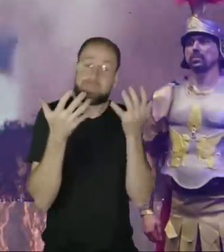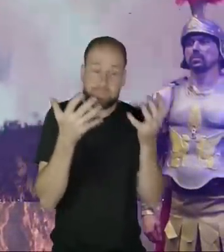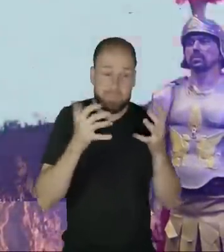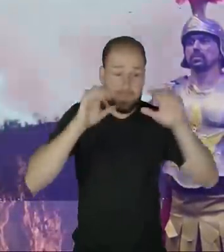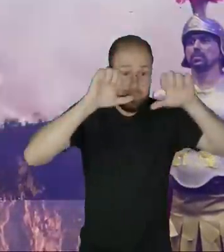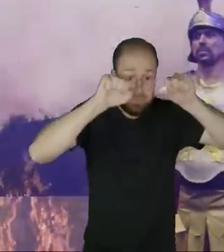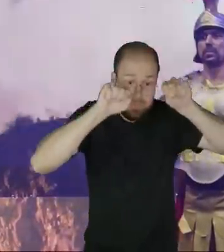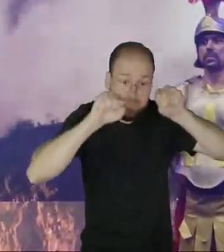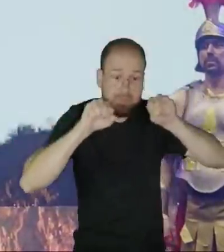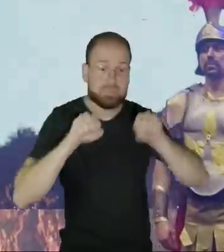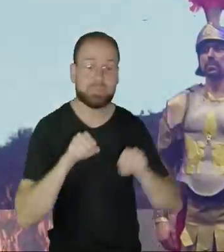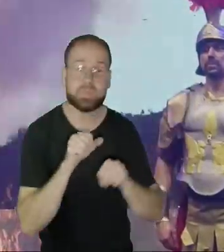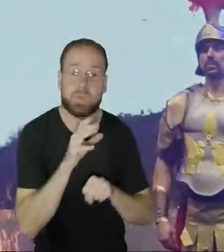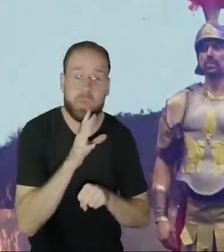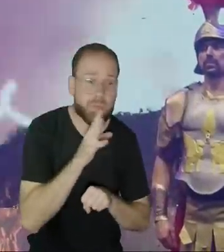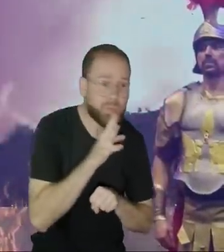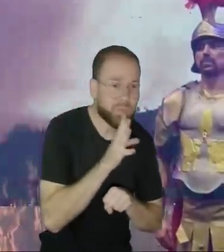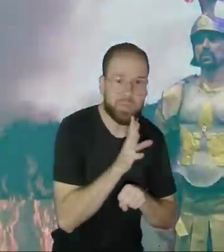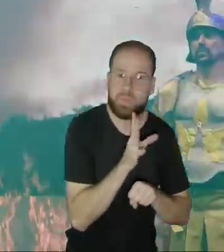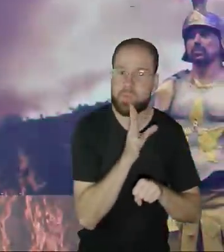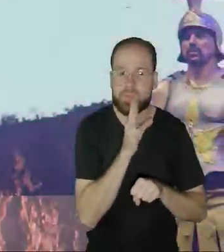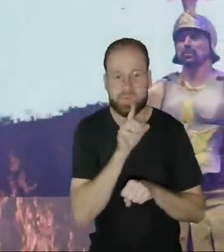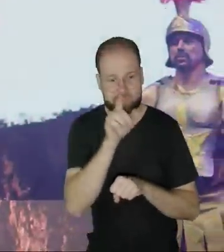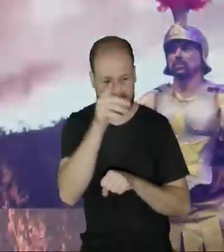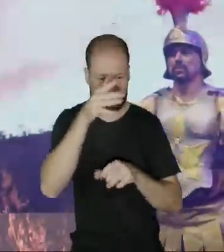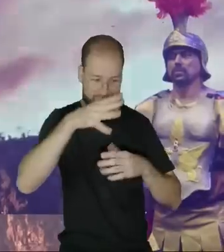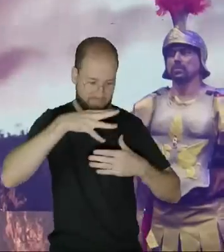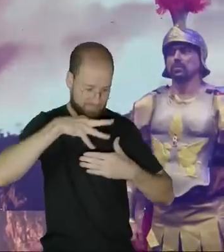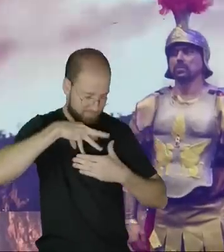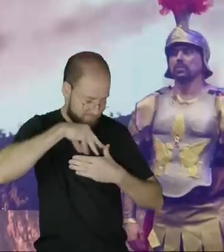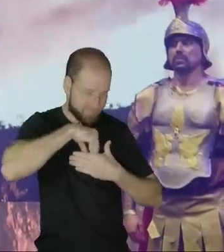te conhecer por dentro,